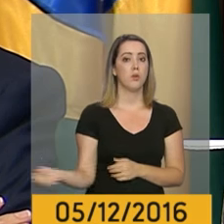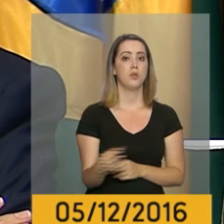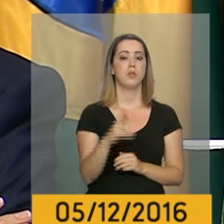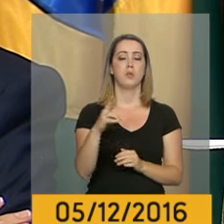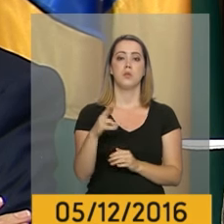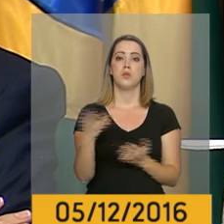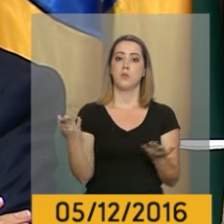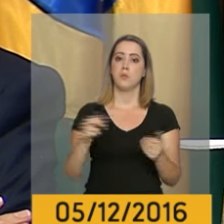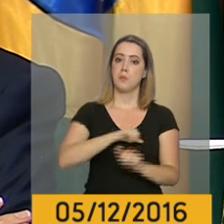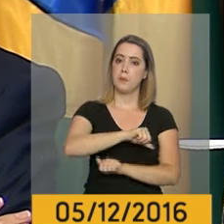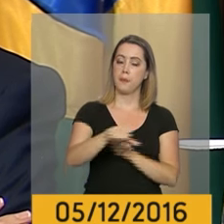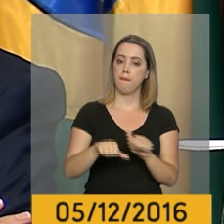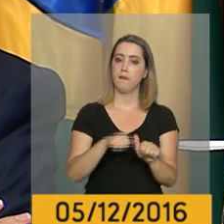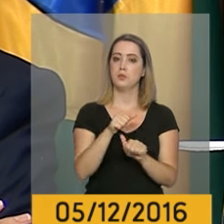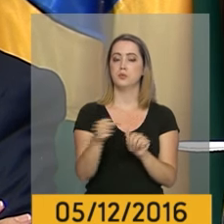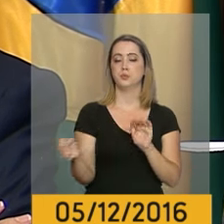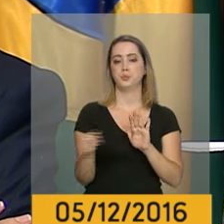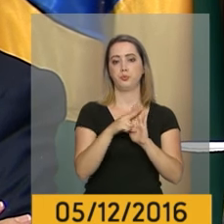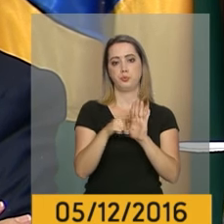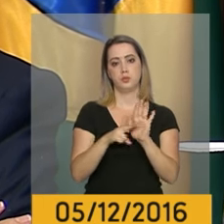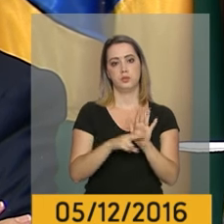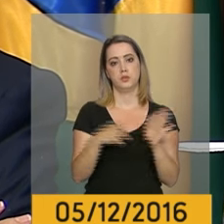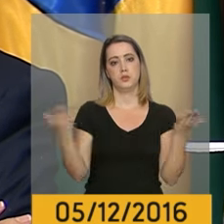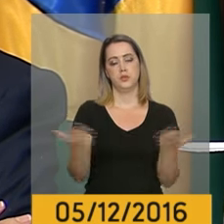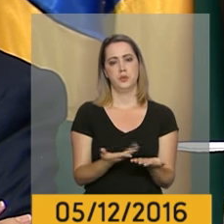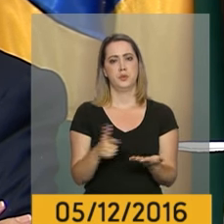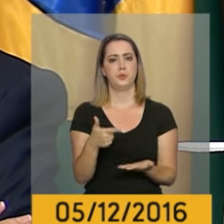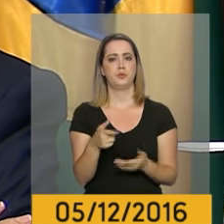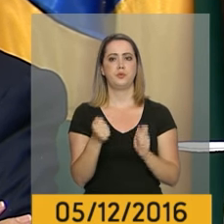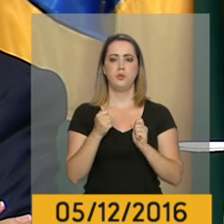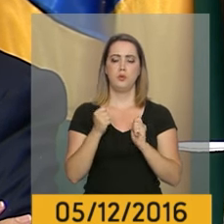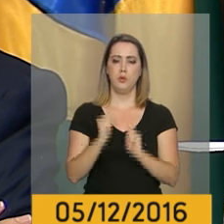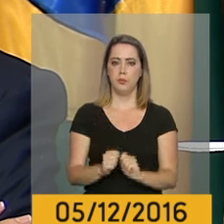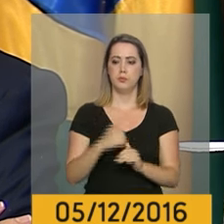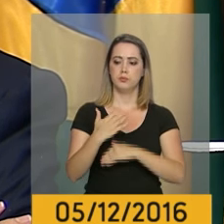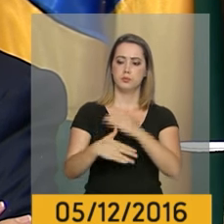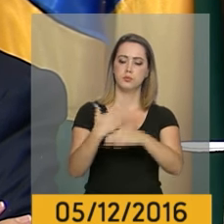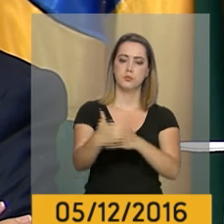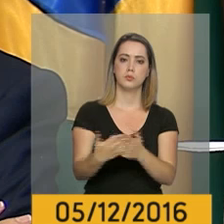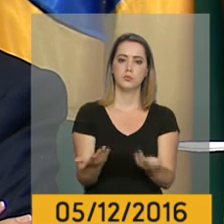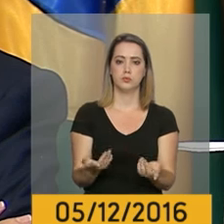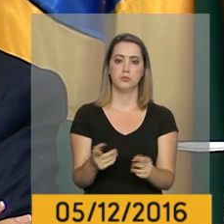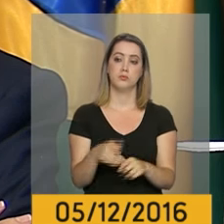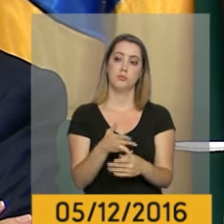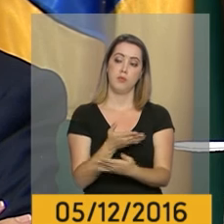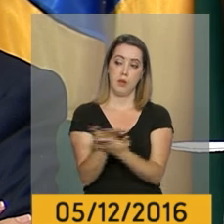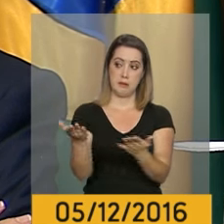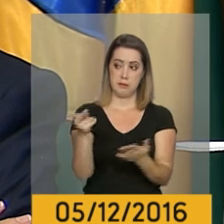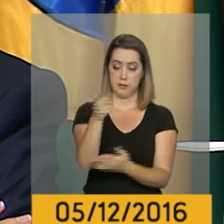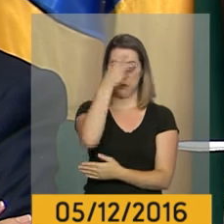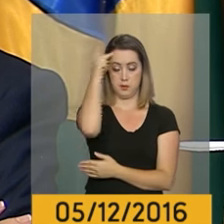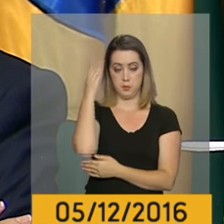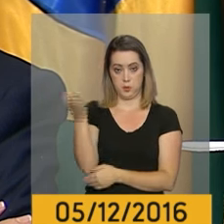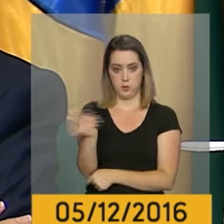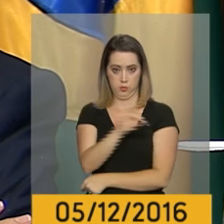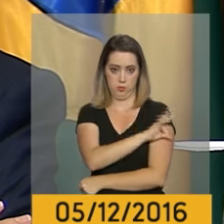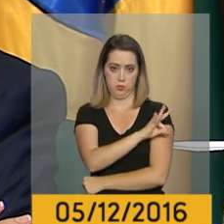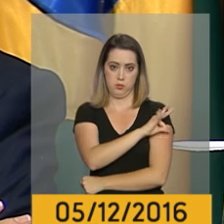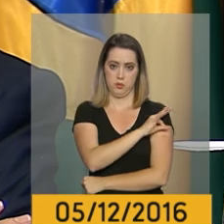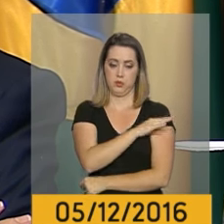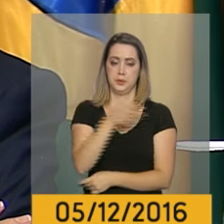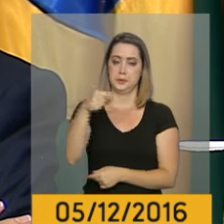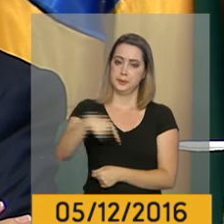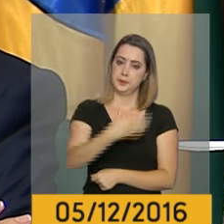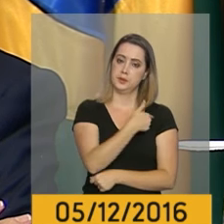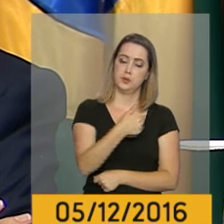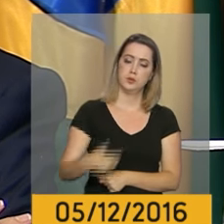reforma agora, nós não teríamos condições de mantê-la no futuro. Então, estes técnicos e os nossos técnicos aqui